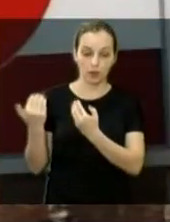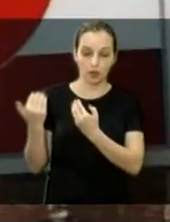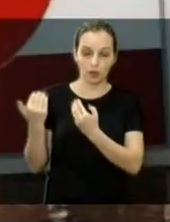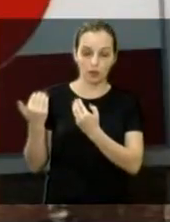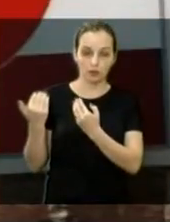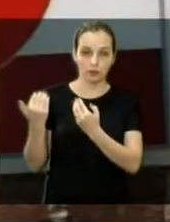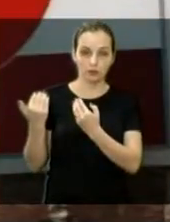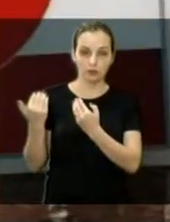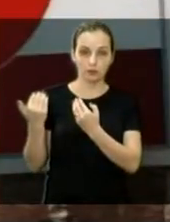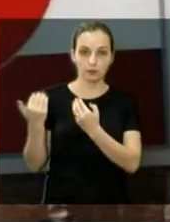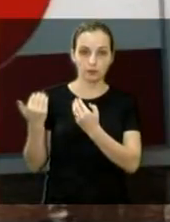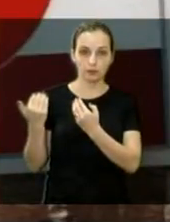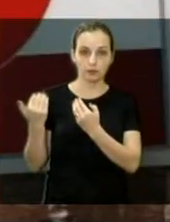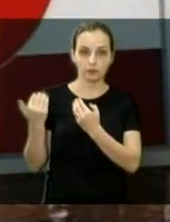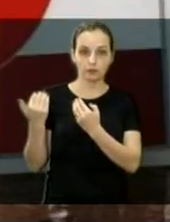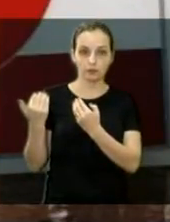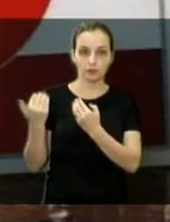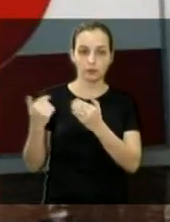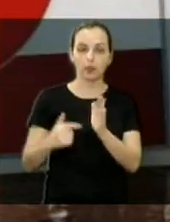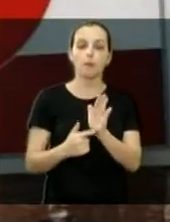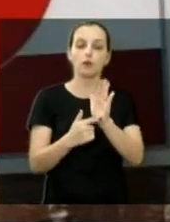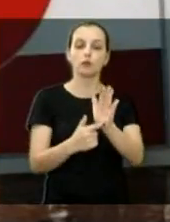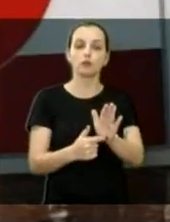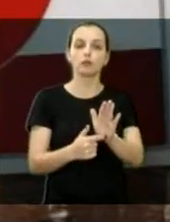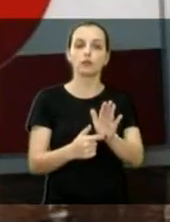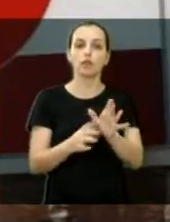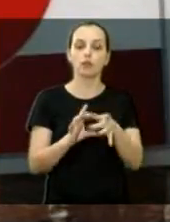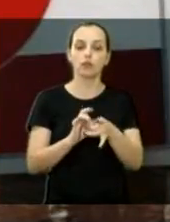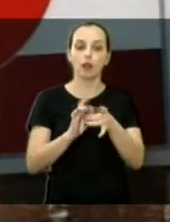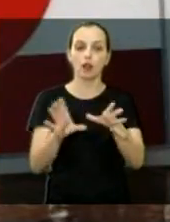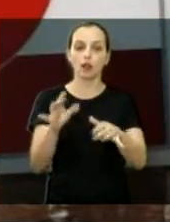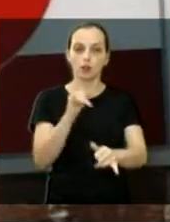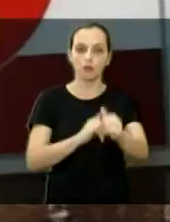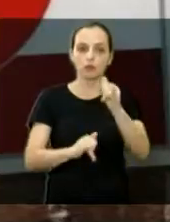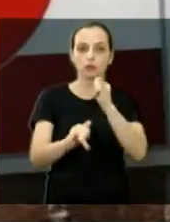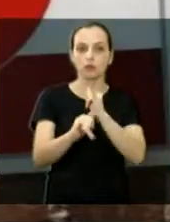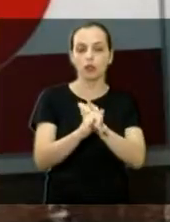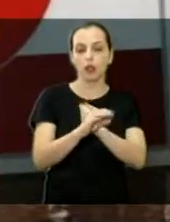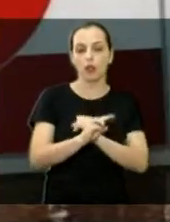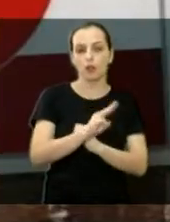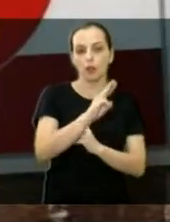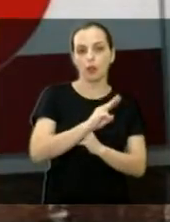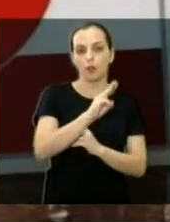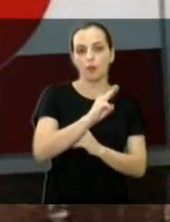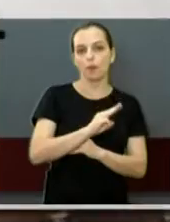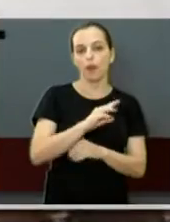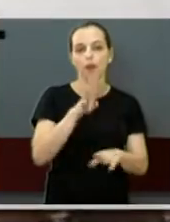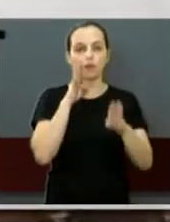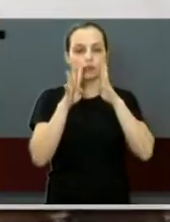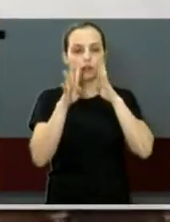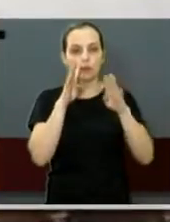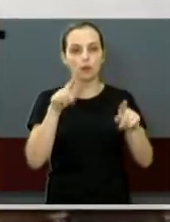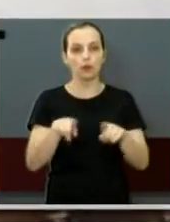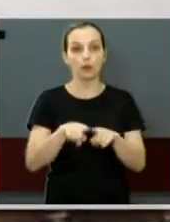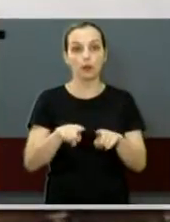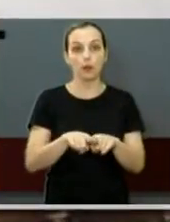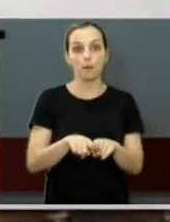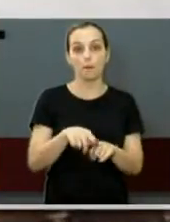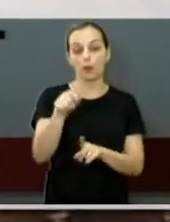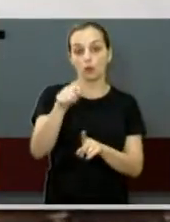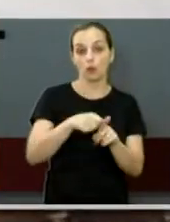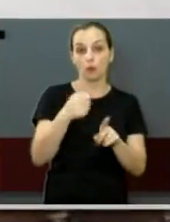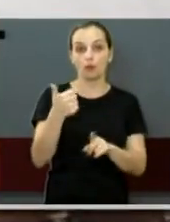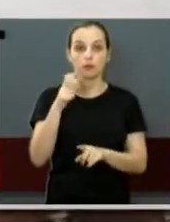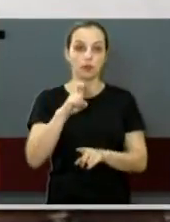disponibilizado no nosso site, também no nosso Facebook, nas nossas redes sociais. Passa, por favor. Nesse mês, a gente realizou